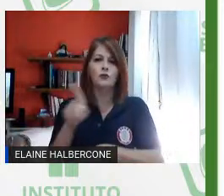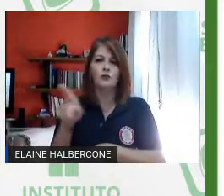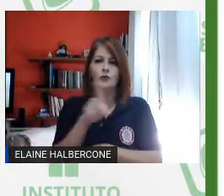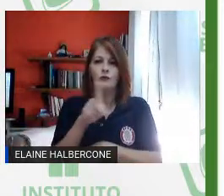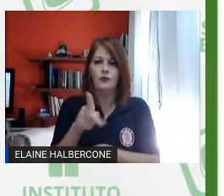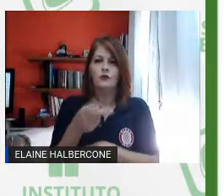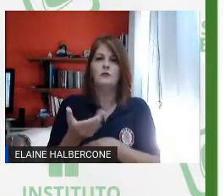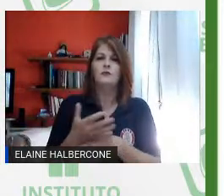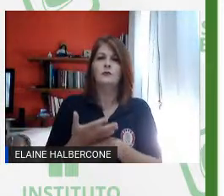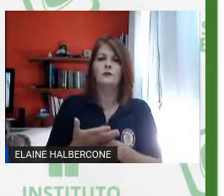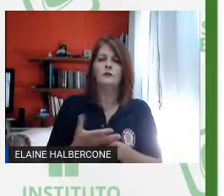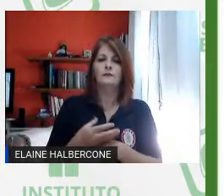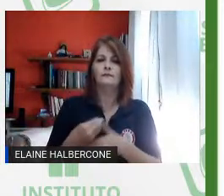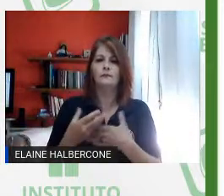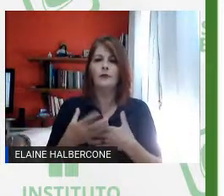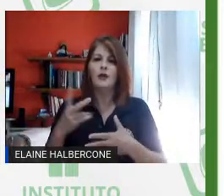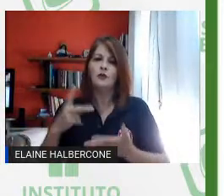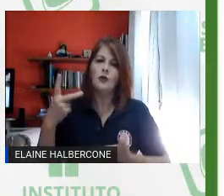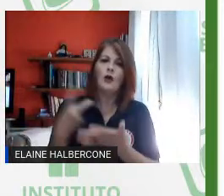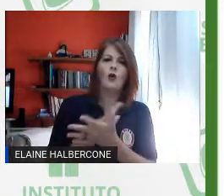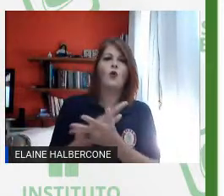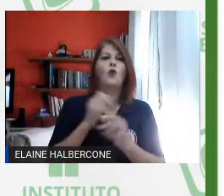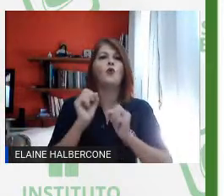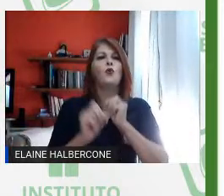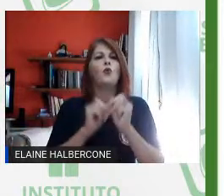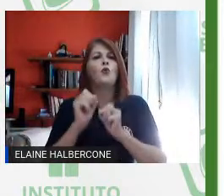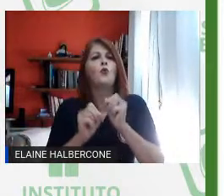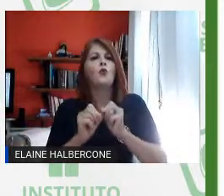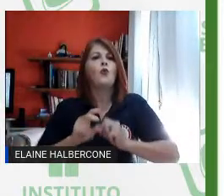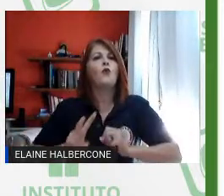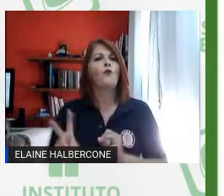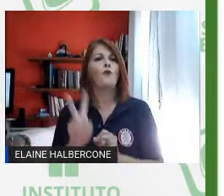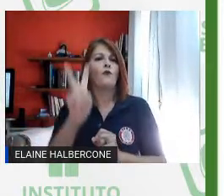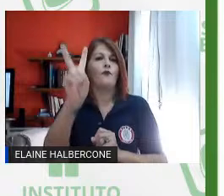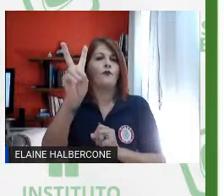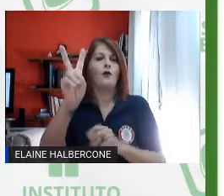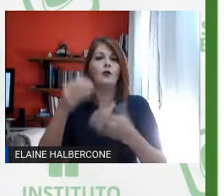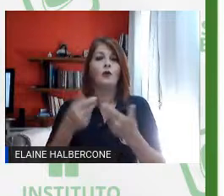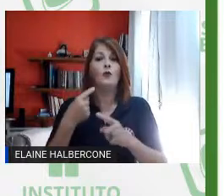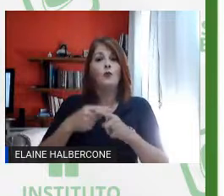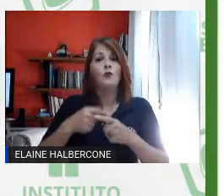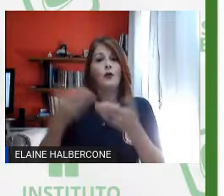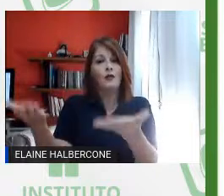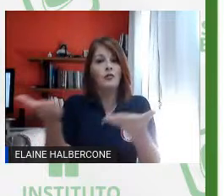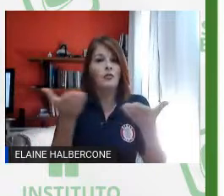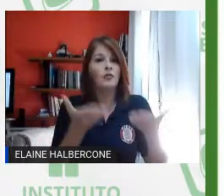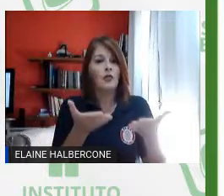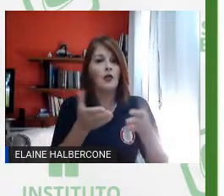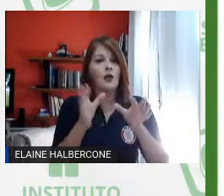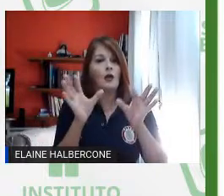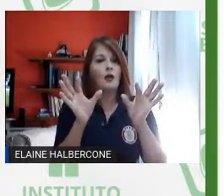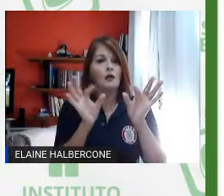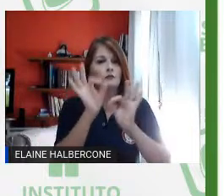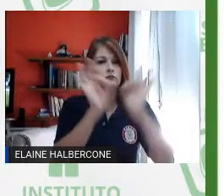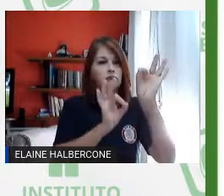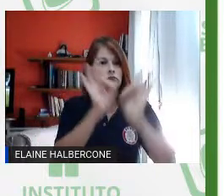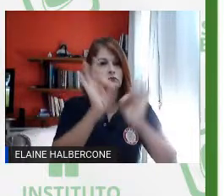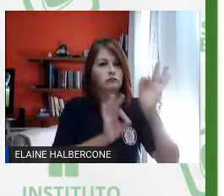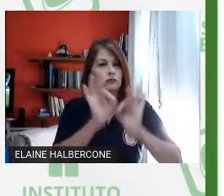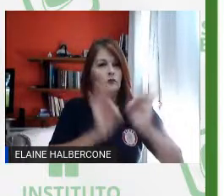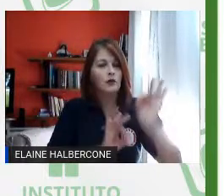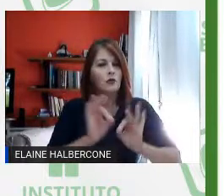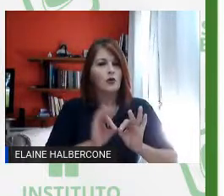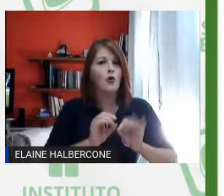para que isso acontecesse com valor. É quando a gente traz a correlação dos objetos matemáticos